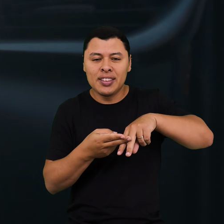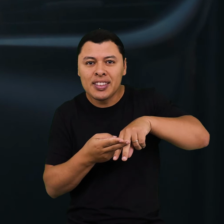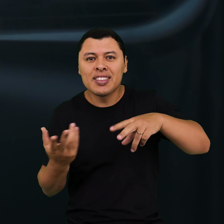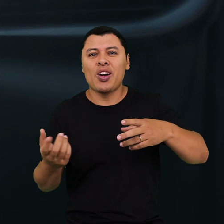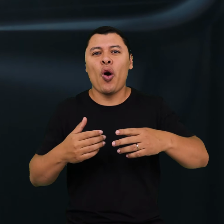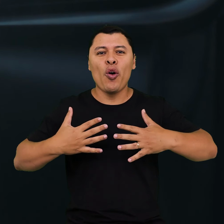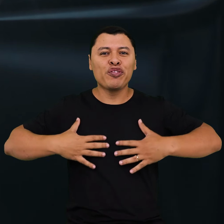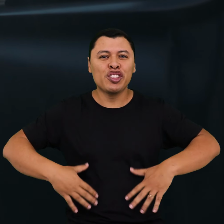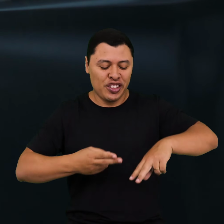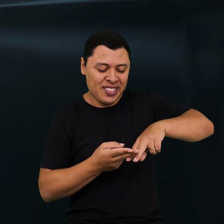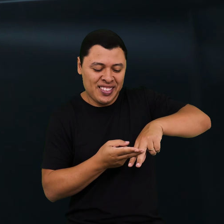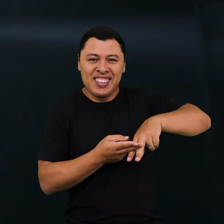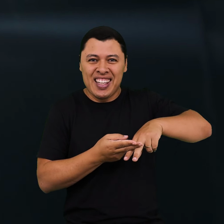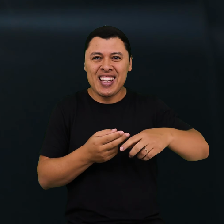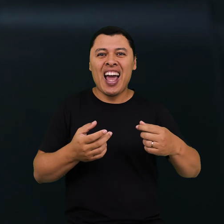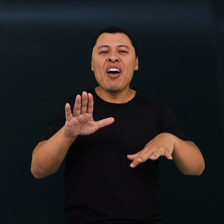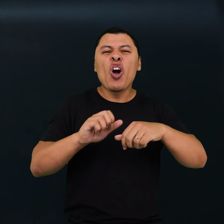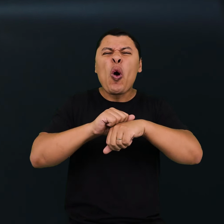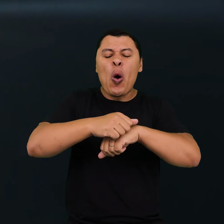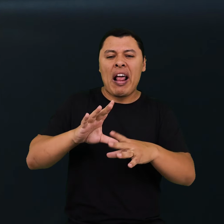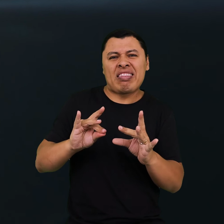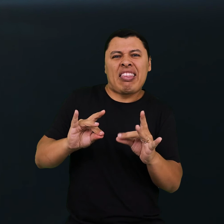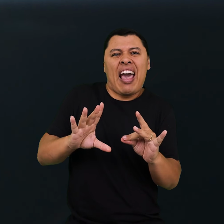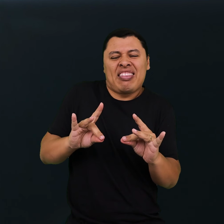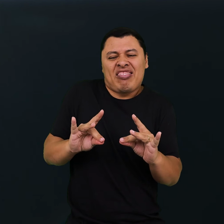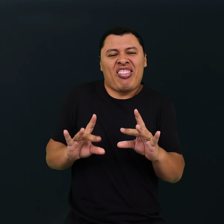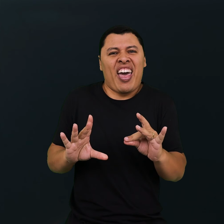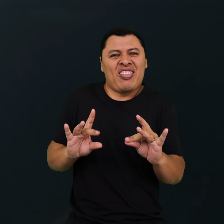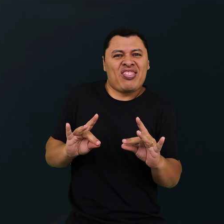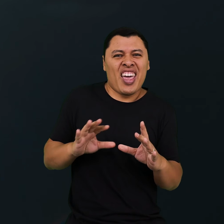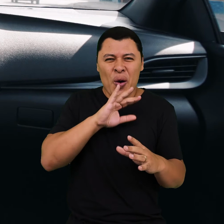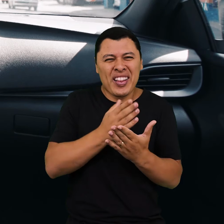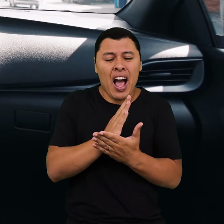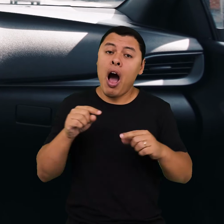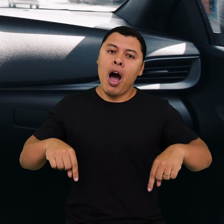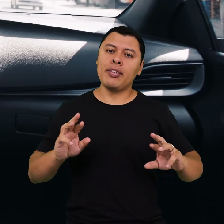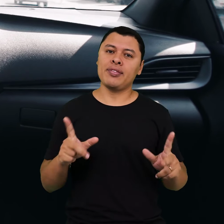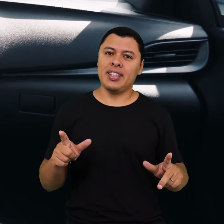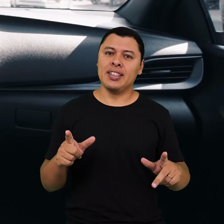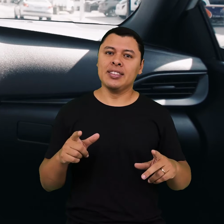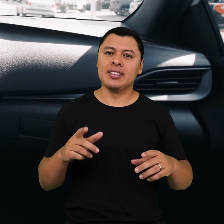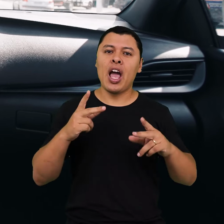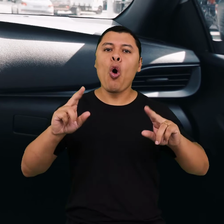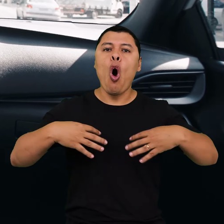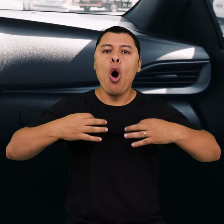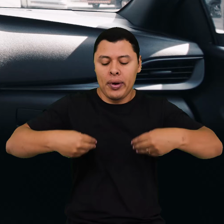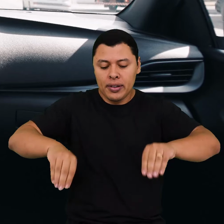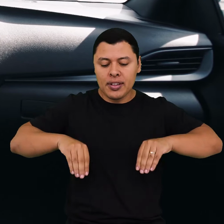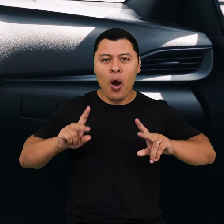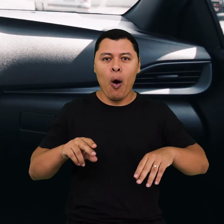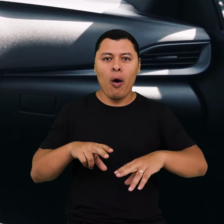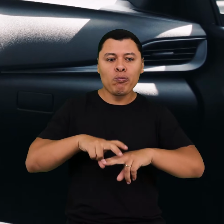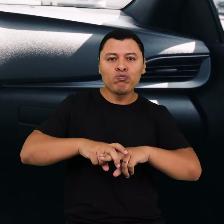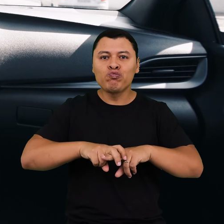com a pele do couro sintético às vezes pode incomodar, né? Então essa sacada do tecido transmite um requinte e é legal. O painel de